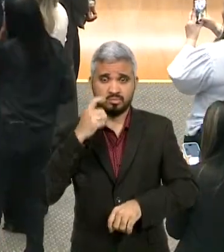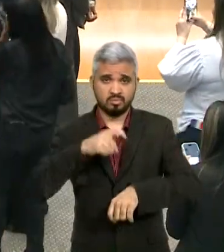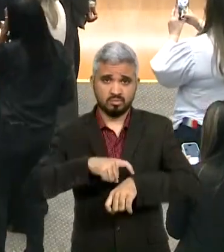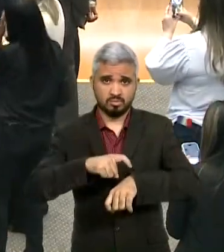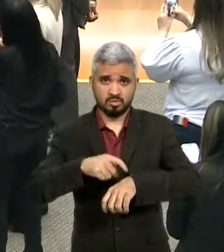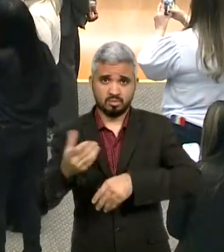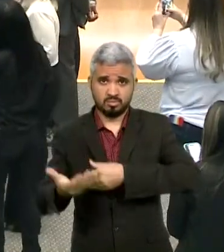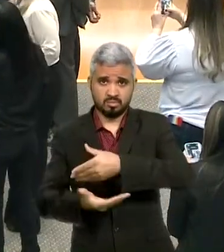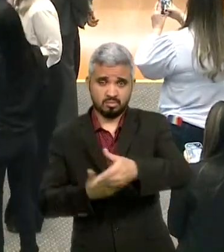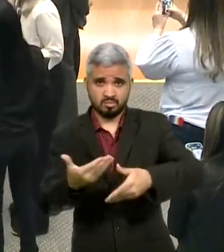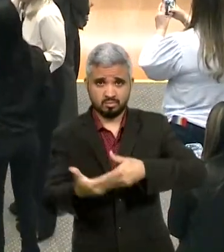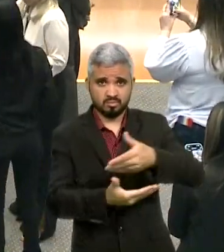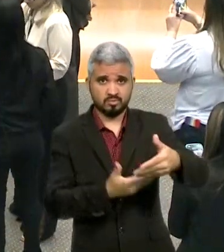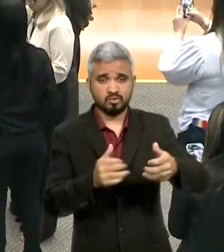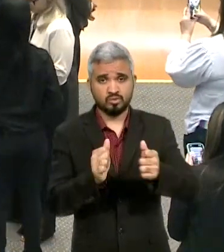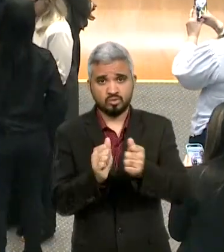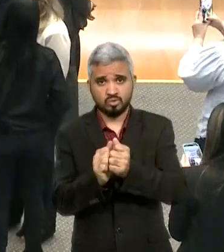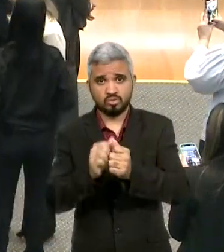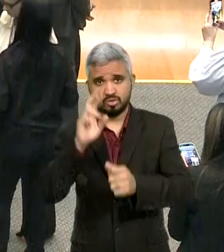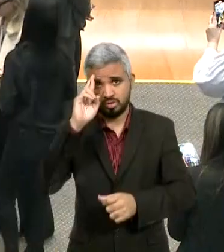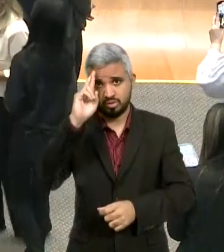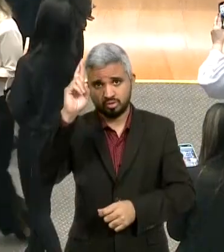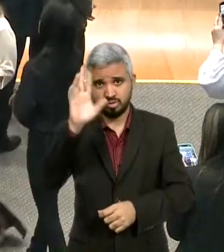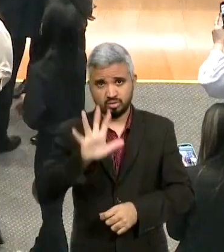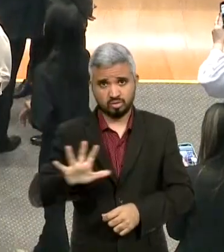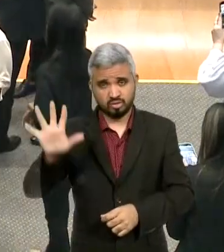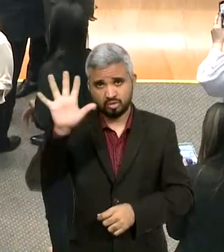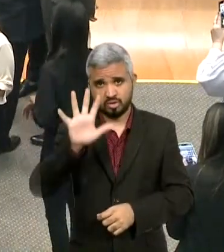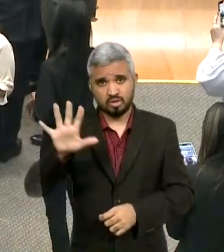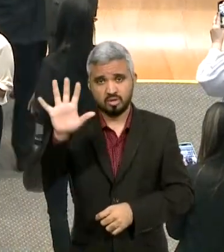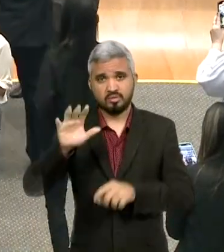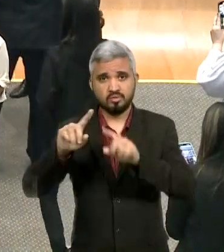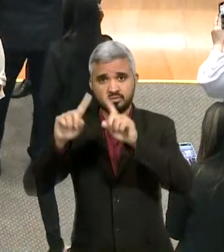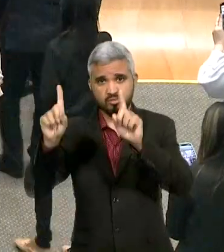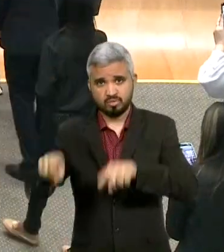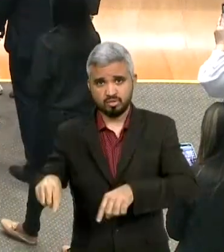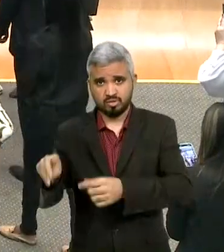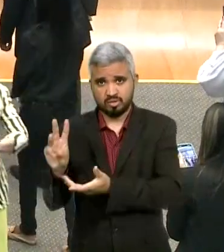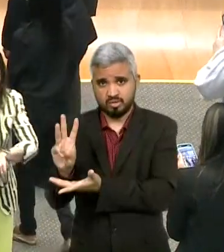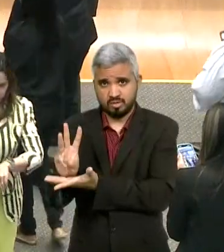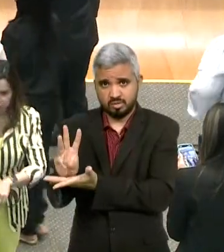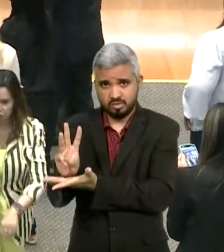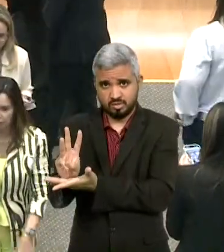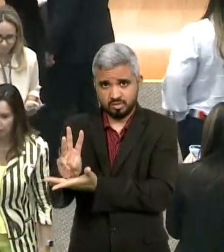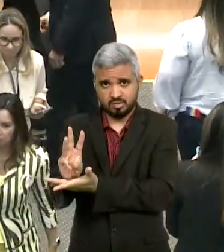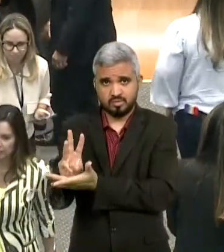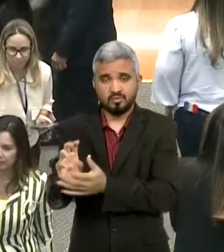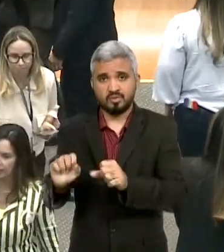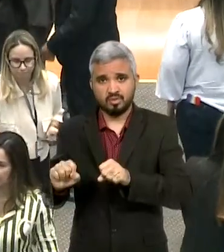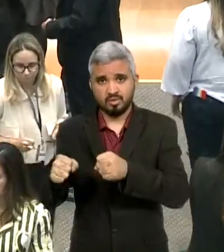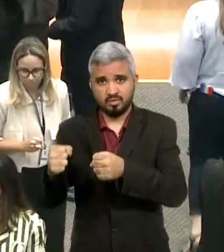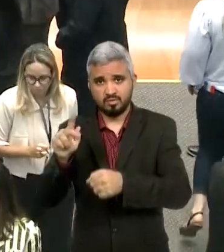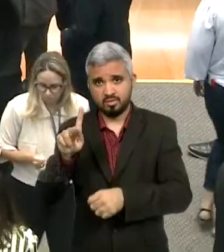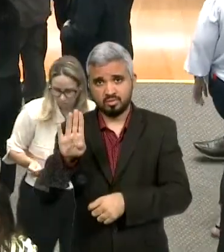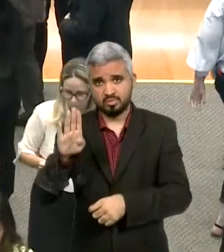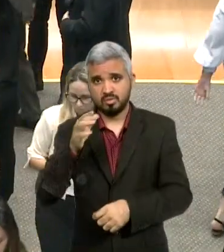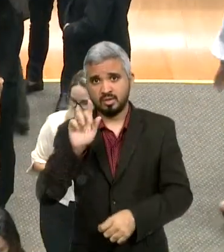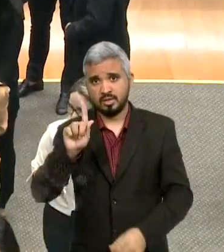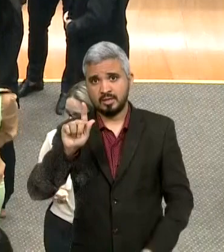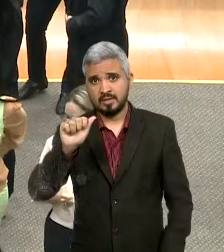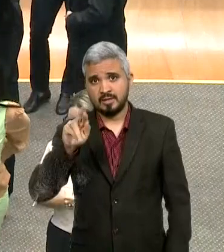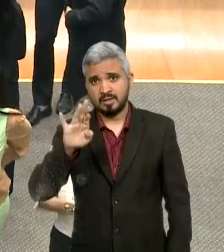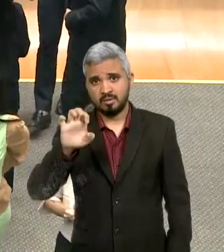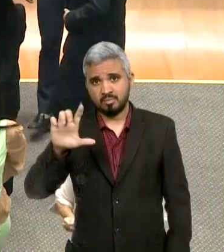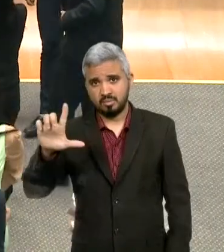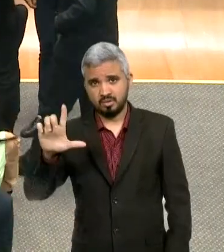direção geral, a presidência da Defensoria Pública do Estado, o defensor público geral do Estado, Gabriel Furtado, veio com sua